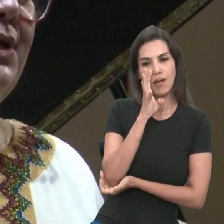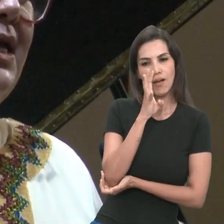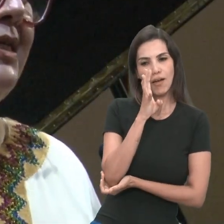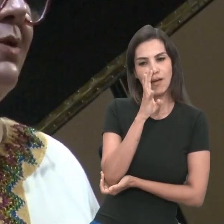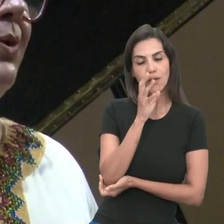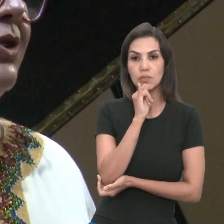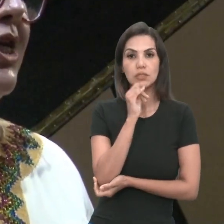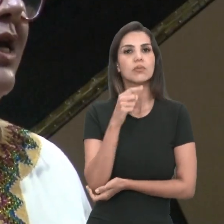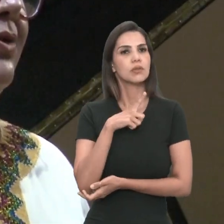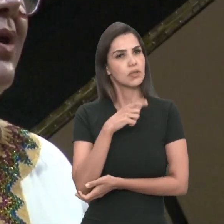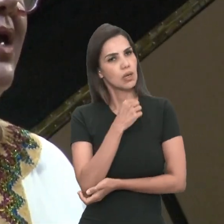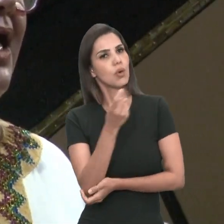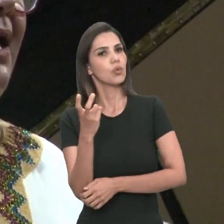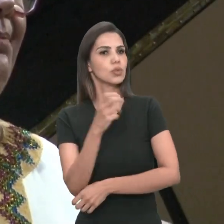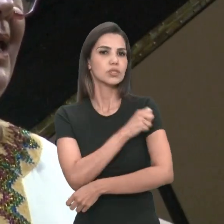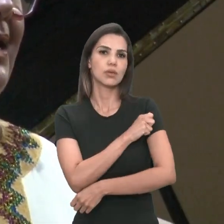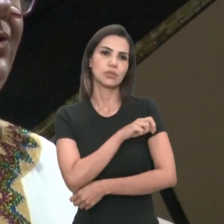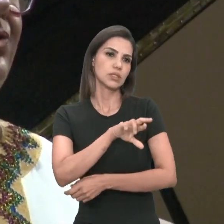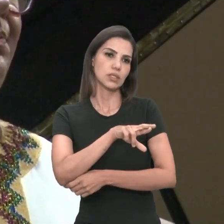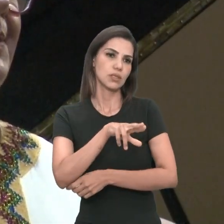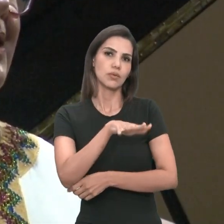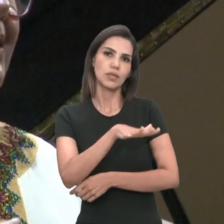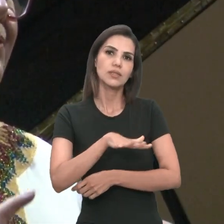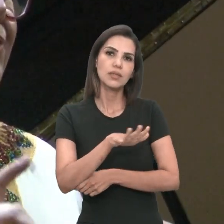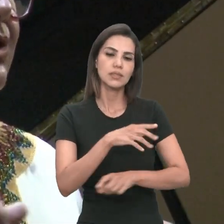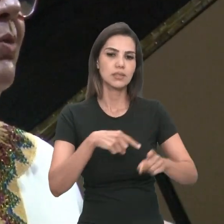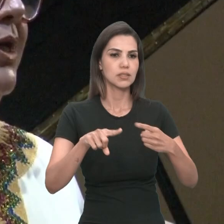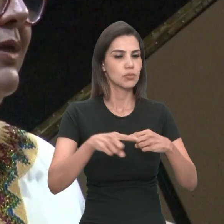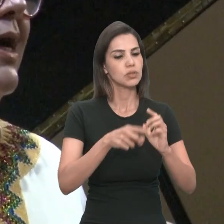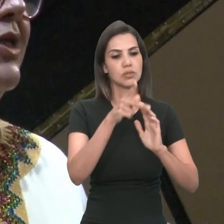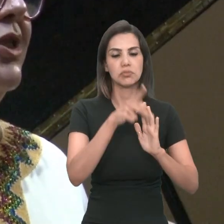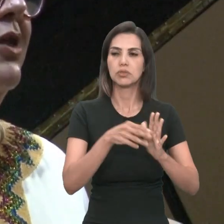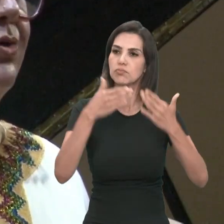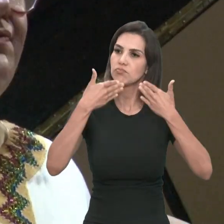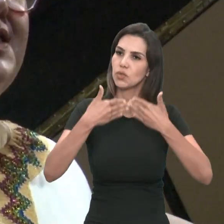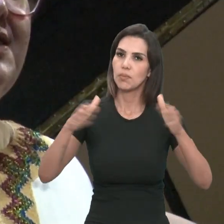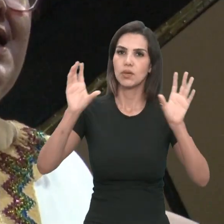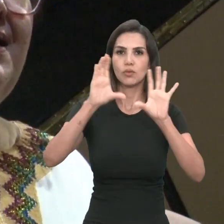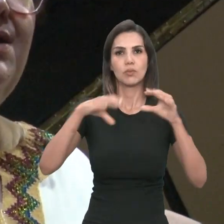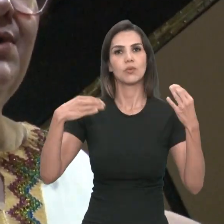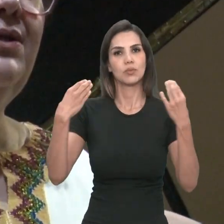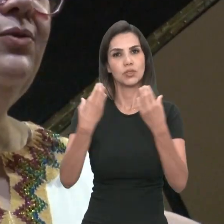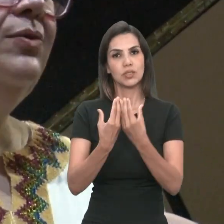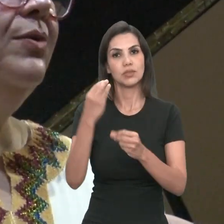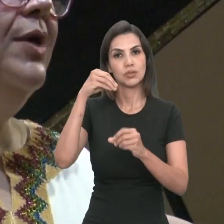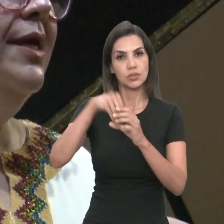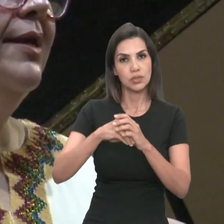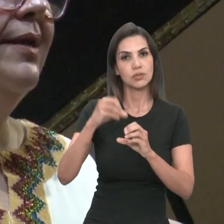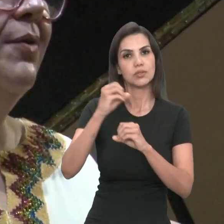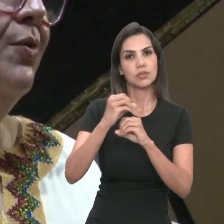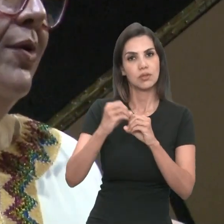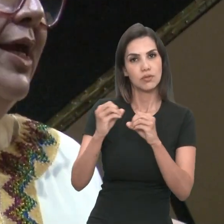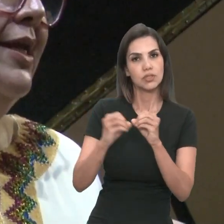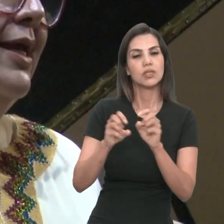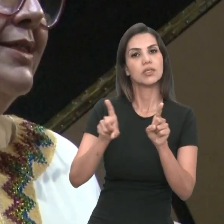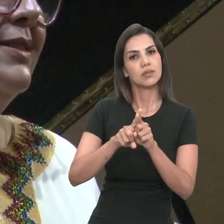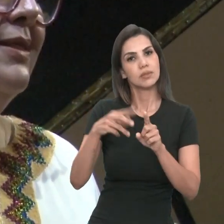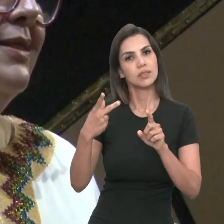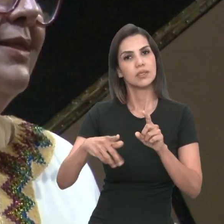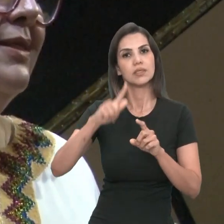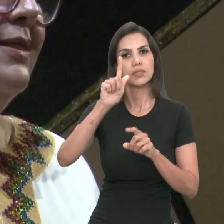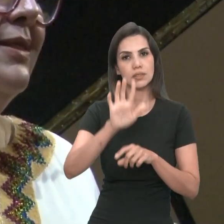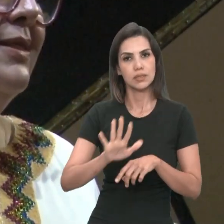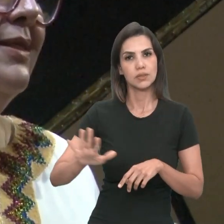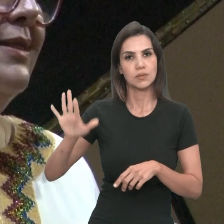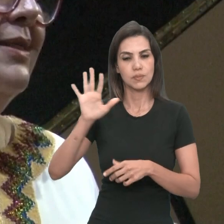música, porque esse é um projeto aberto para toda a comunidade, tanto universitária quanto goiana ou goianiense.